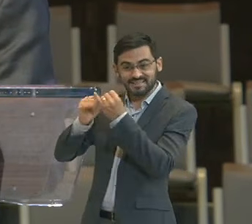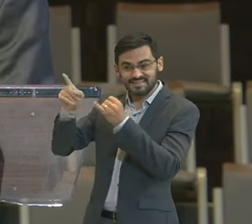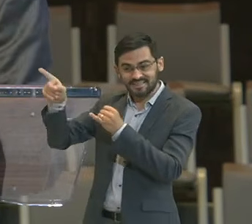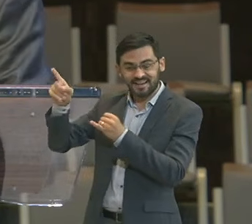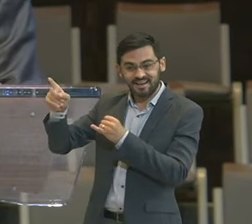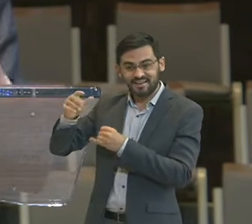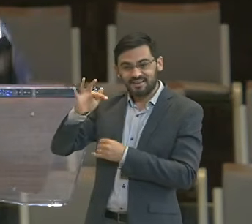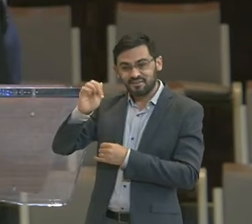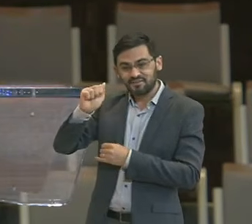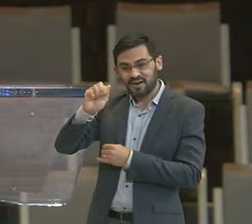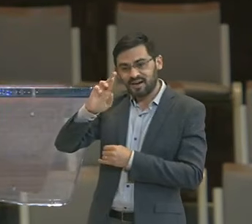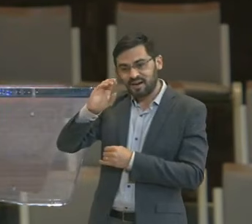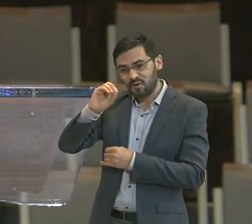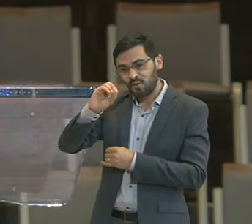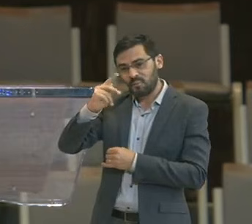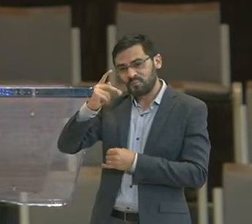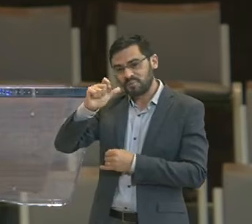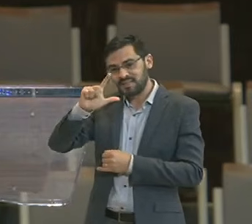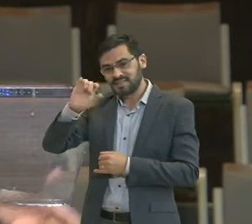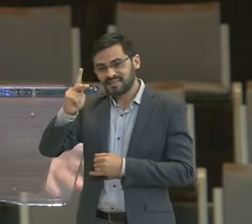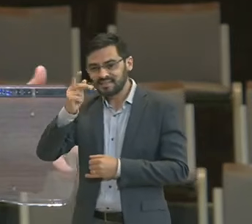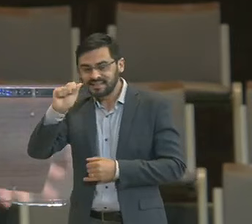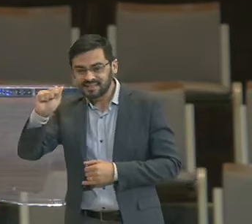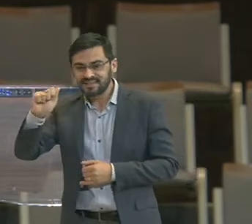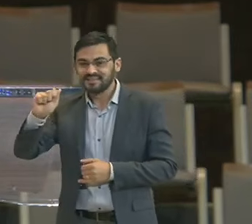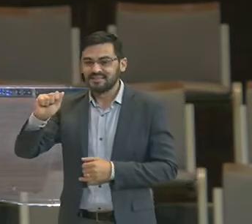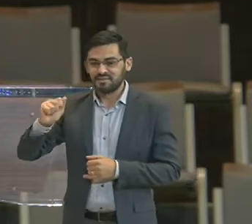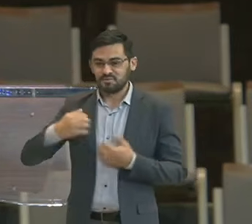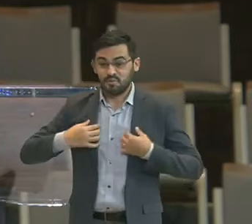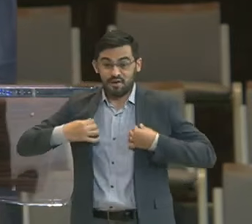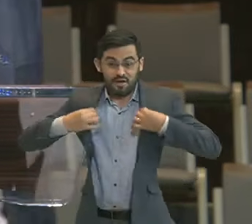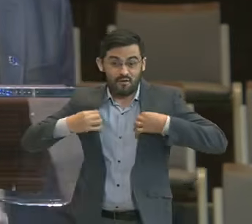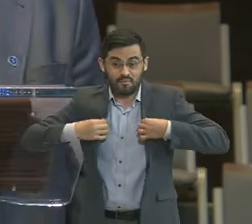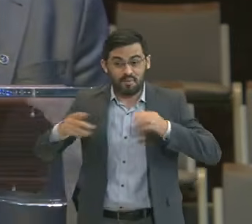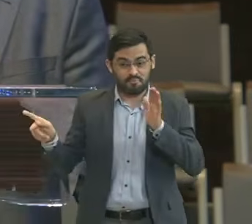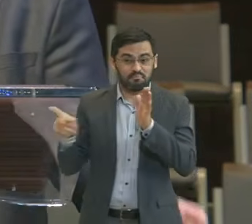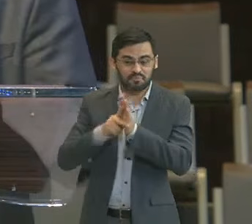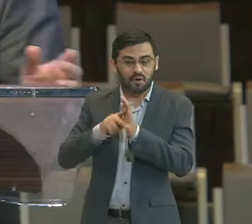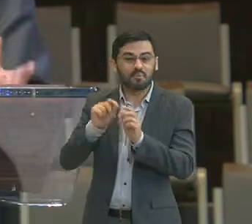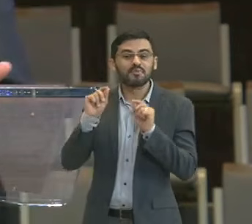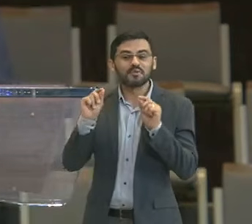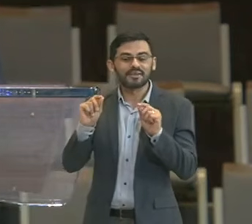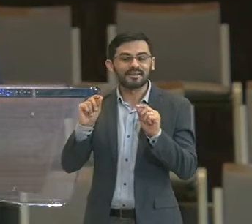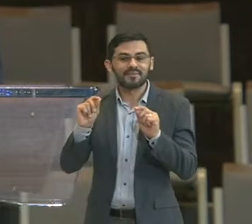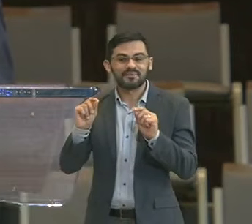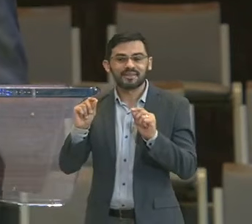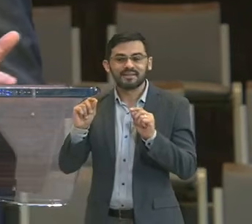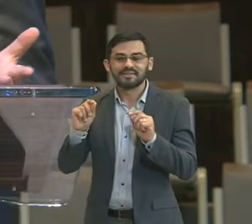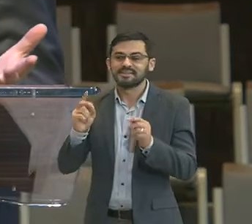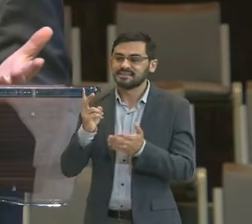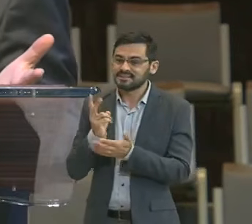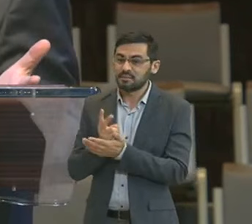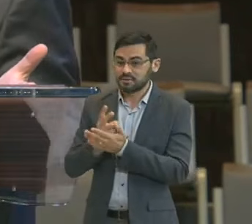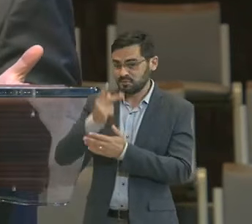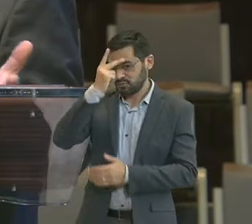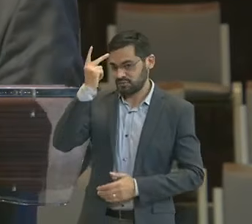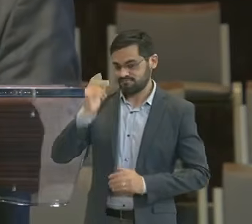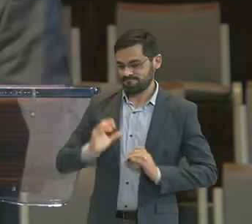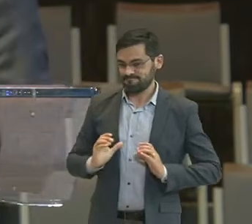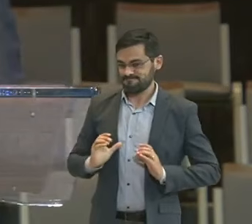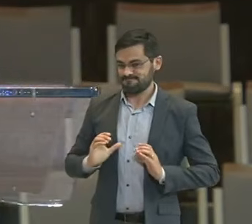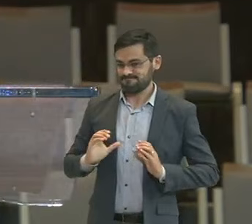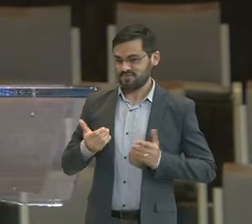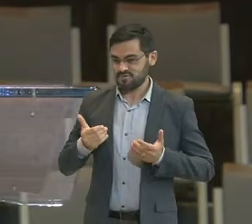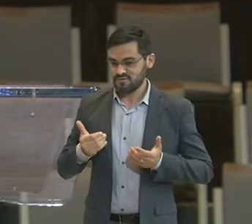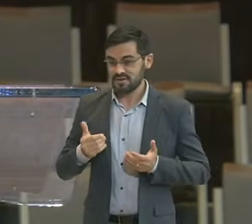farroupilha. Todo mundo se veste, né? Se pilcha, né? Como eles chamam, e aqueles mais ousados,